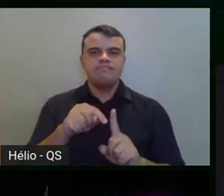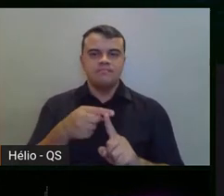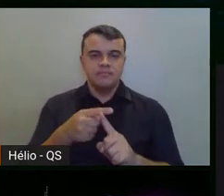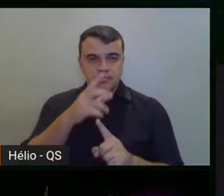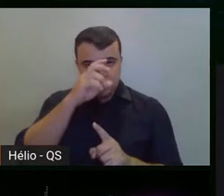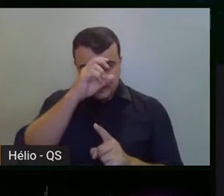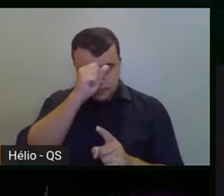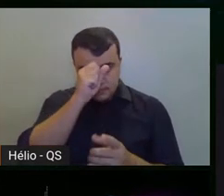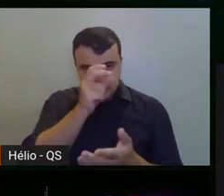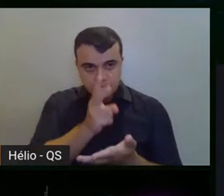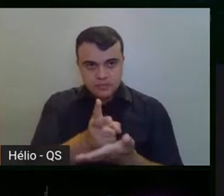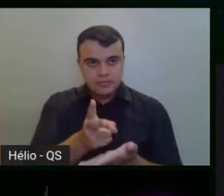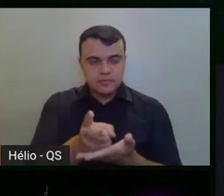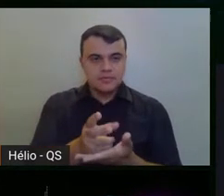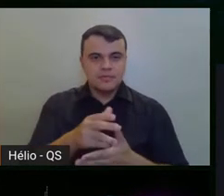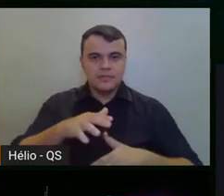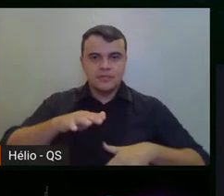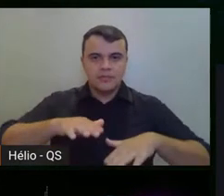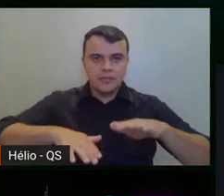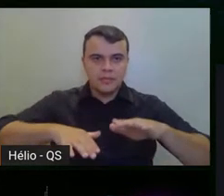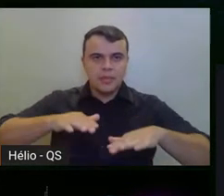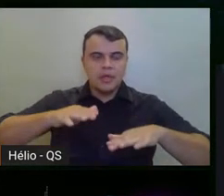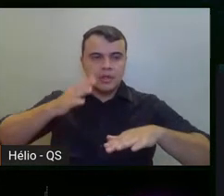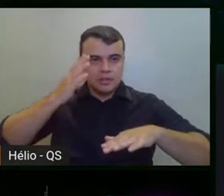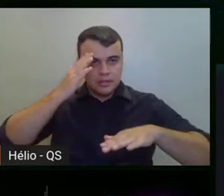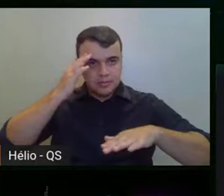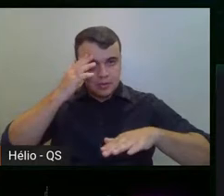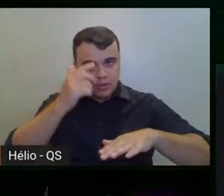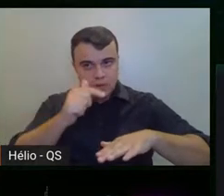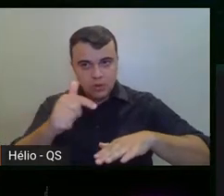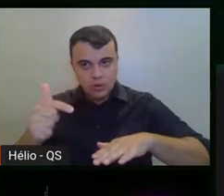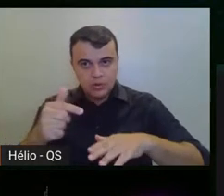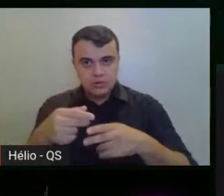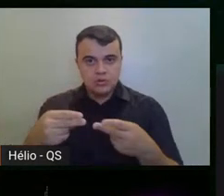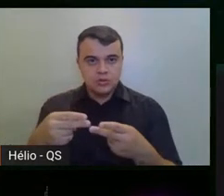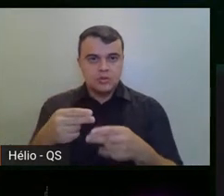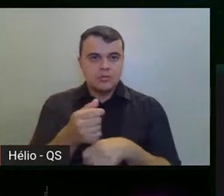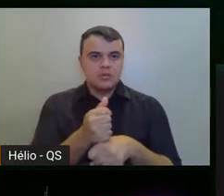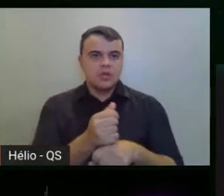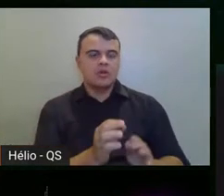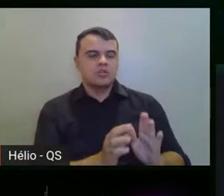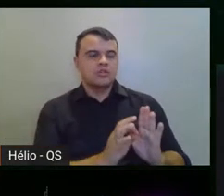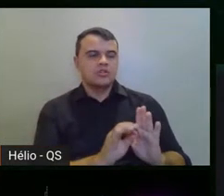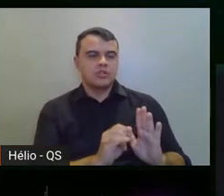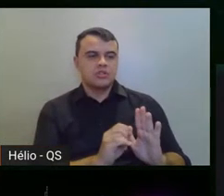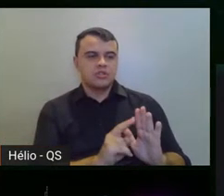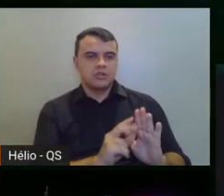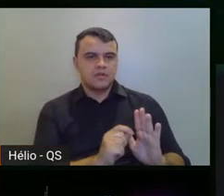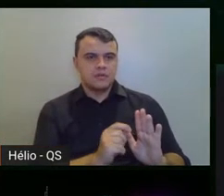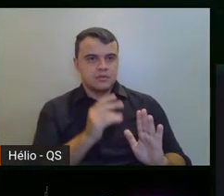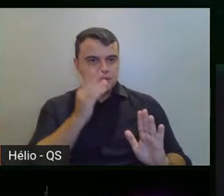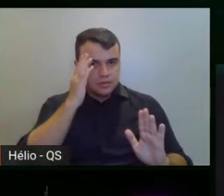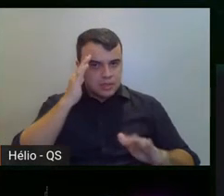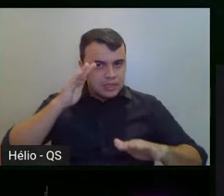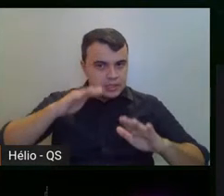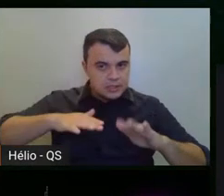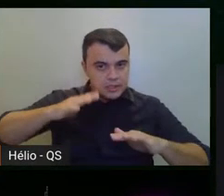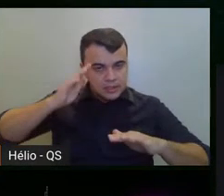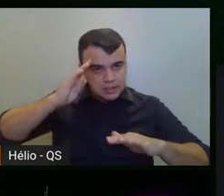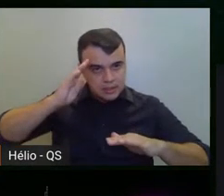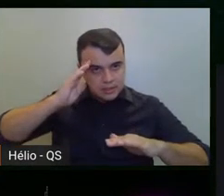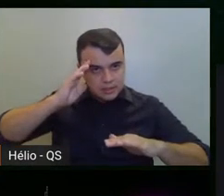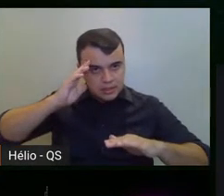você aprender então às vezes você tem que saber outras coisas sabe um profissional de Java é importante às vezes ele entender